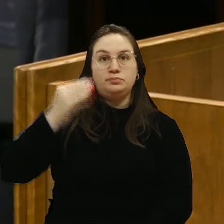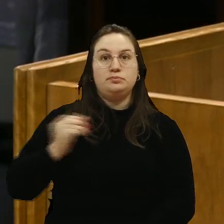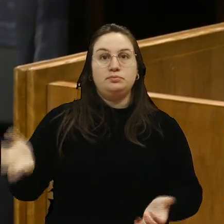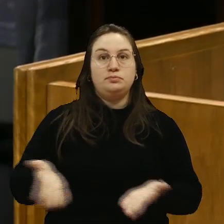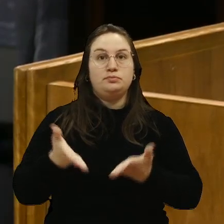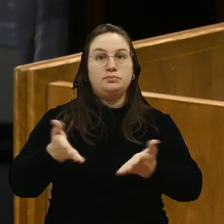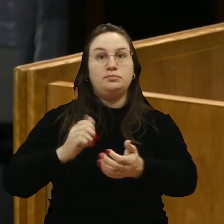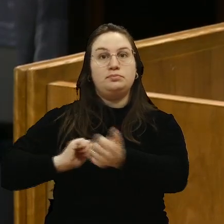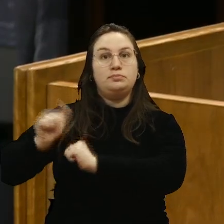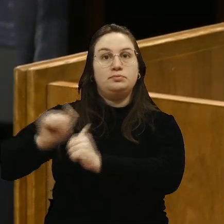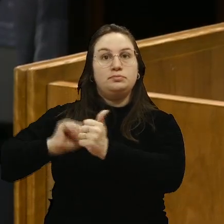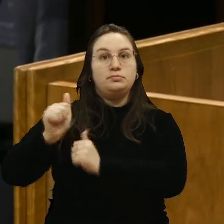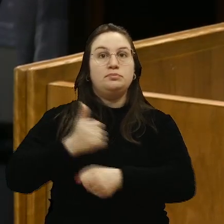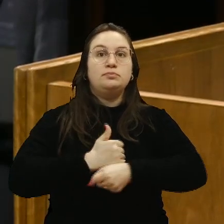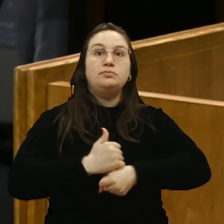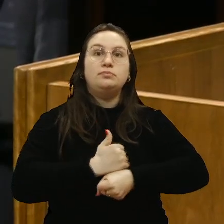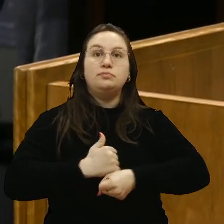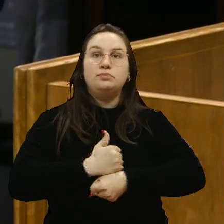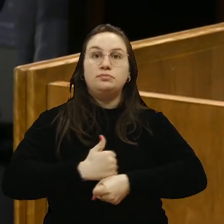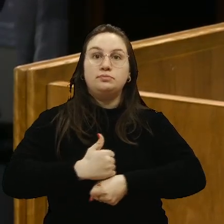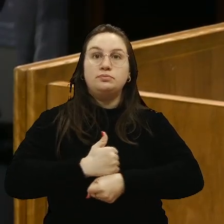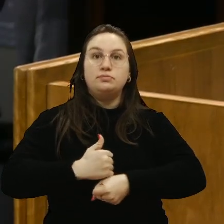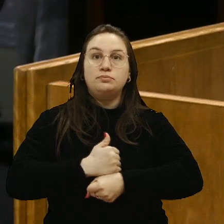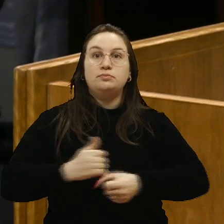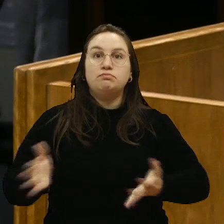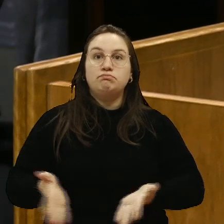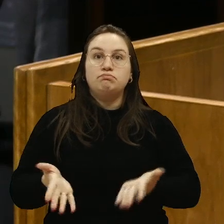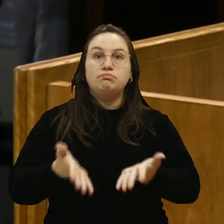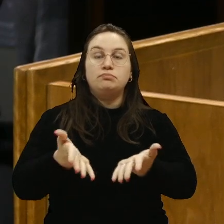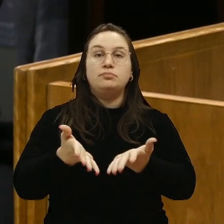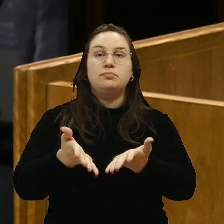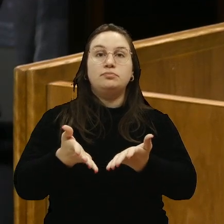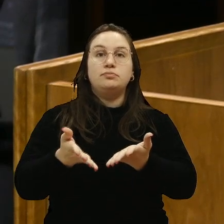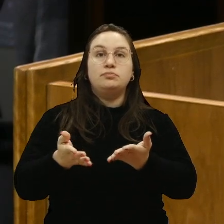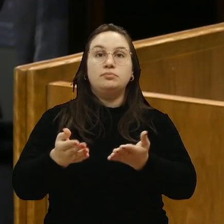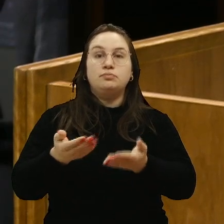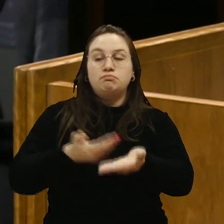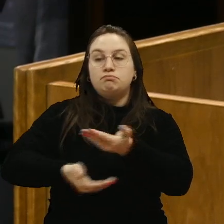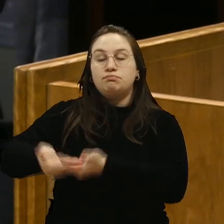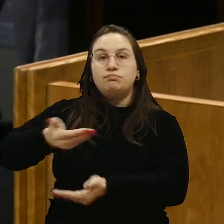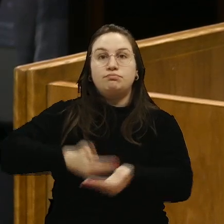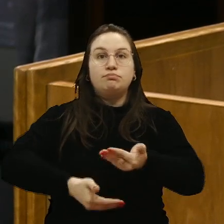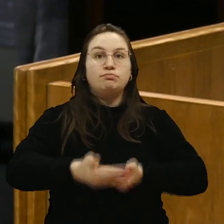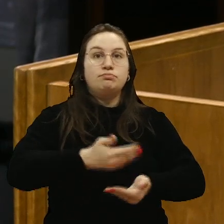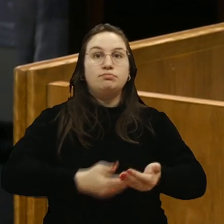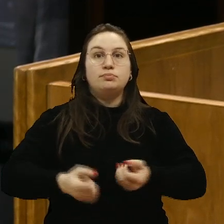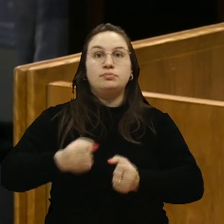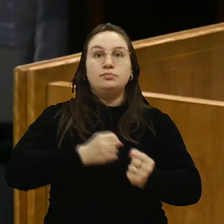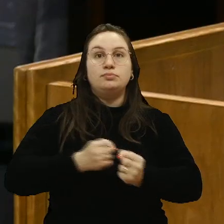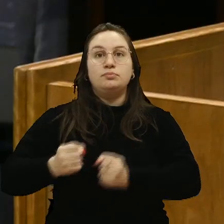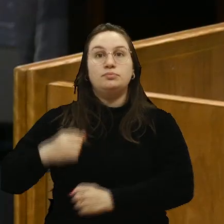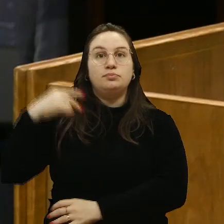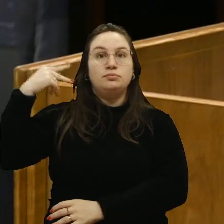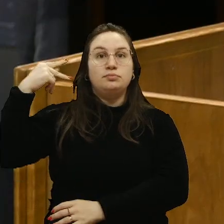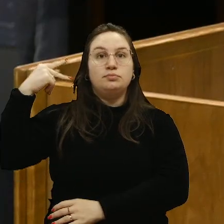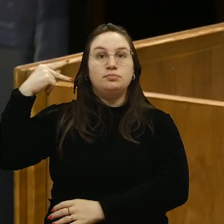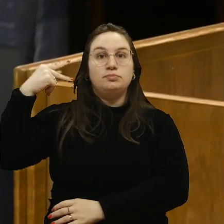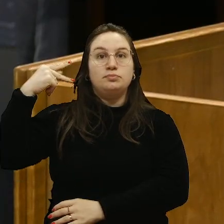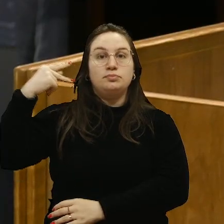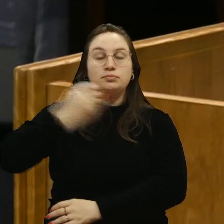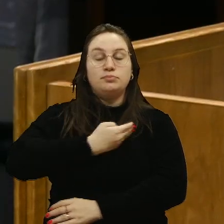incentiva a qualificação profissional, estimula a integração entre poder público,